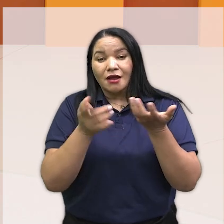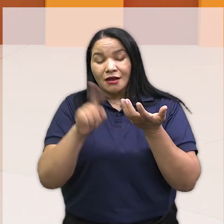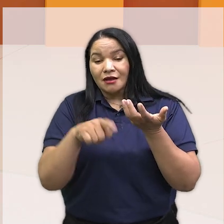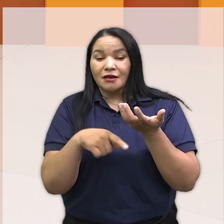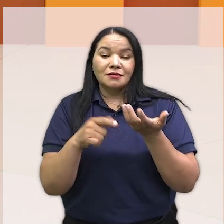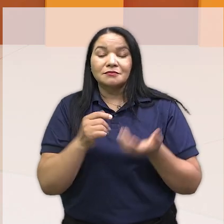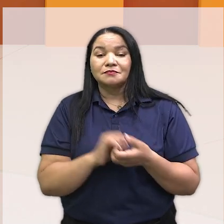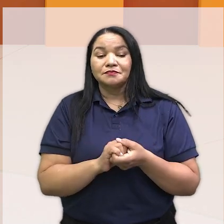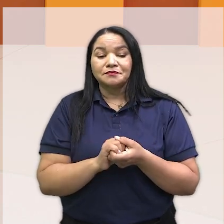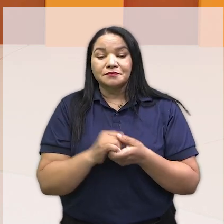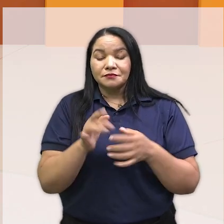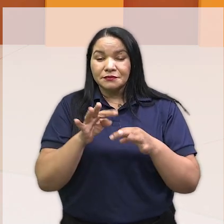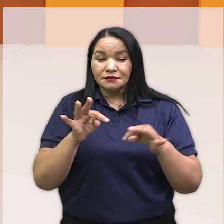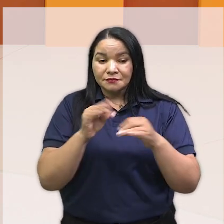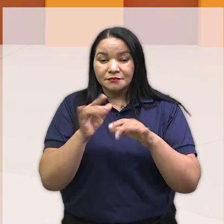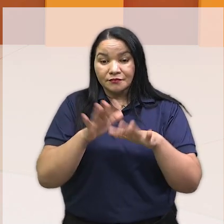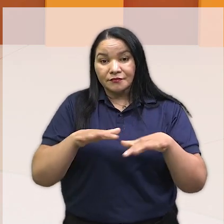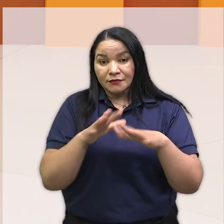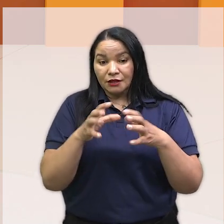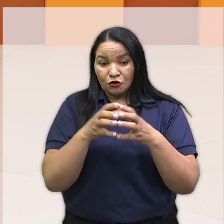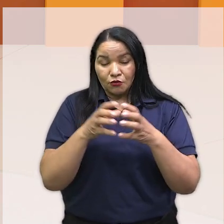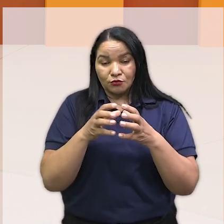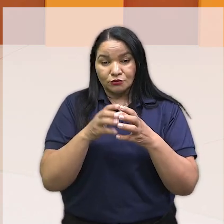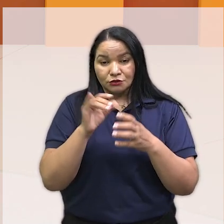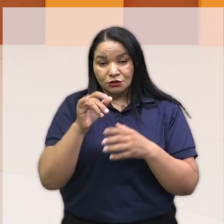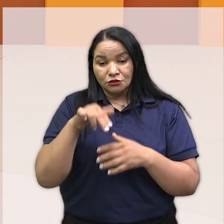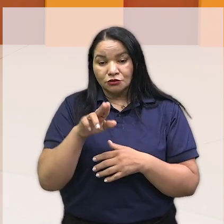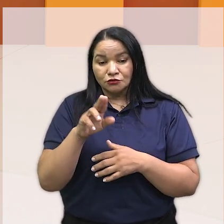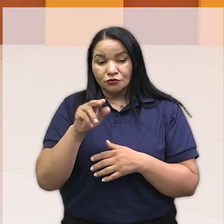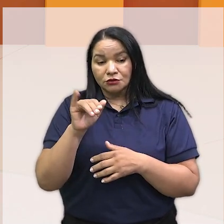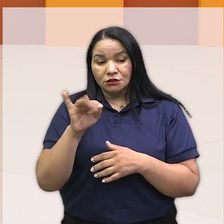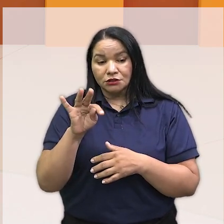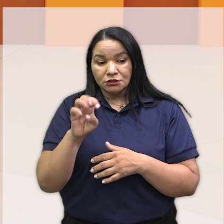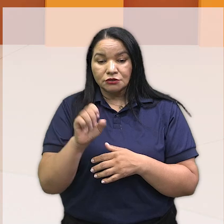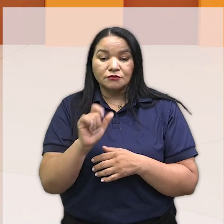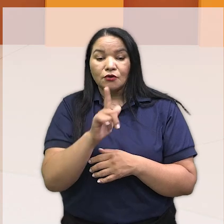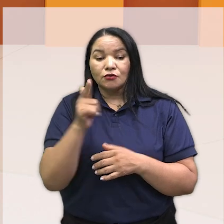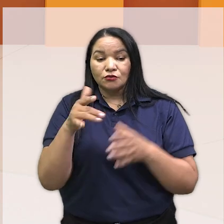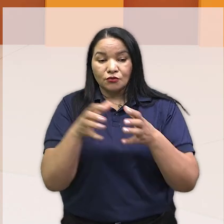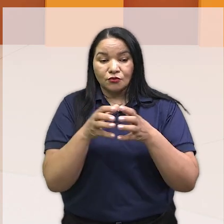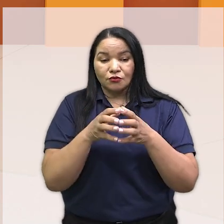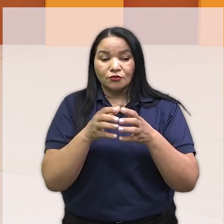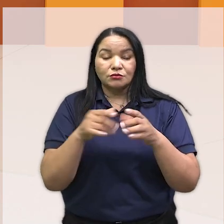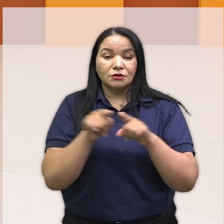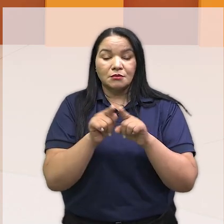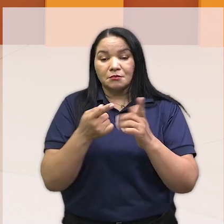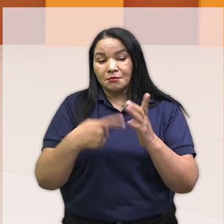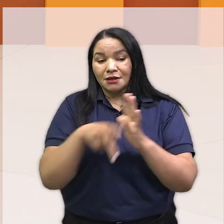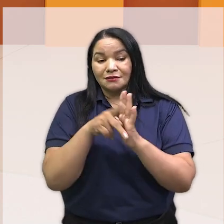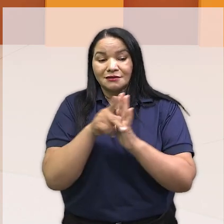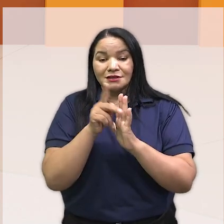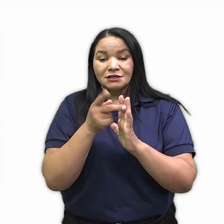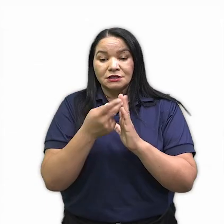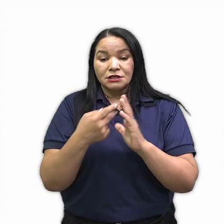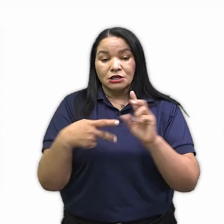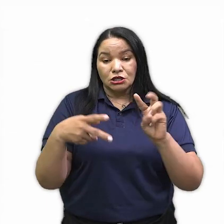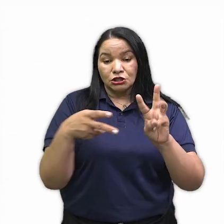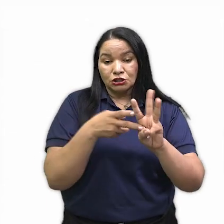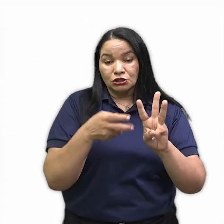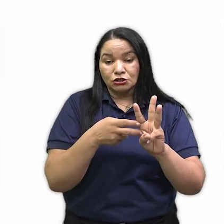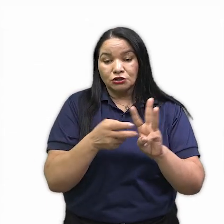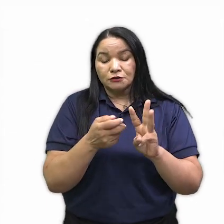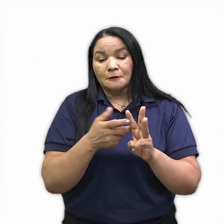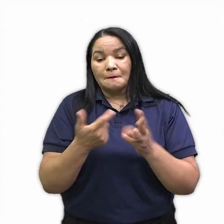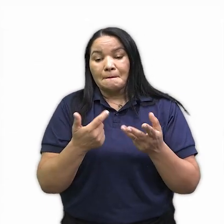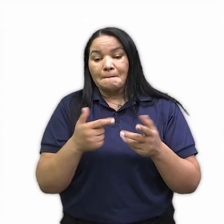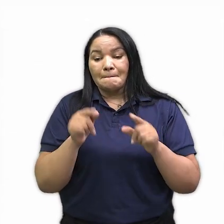no Ártico, tá? Os inuits. Mas também teremos os quechuas, que vão ser indígenas da região